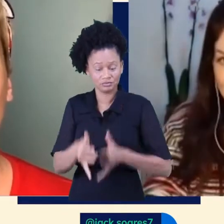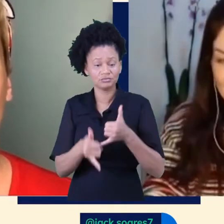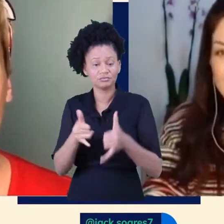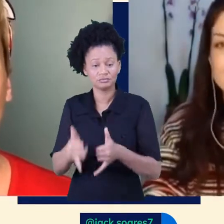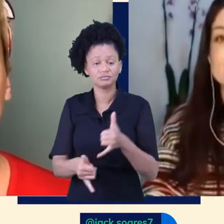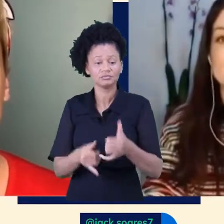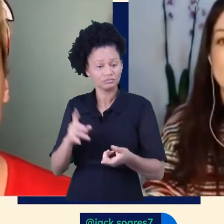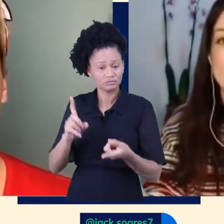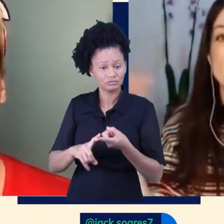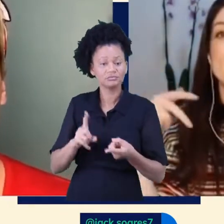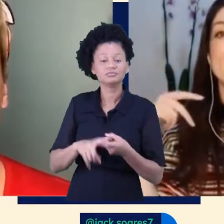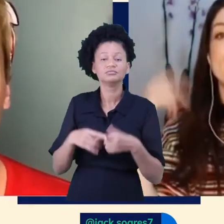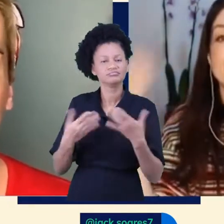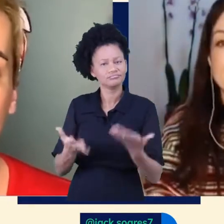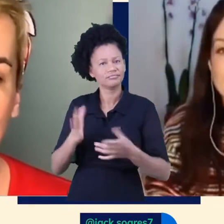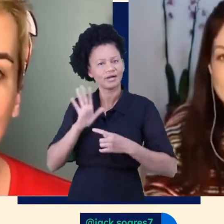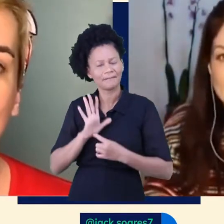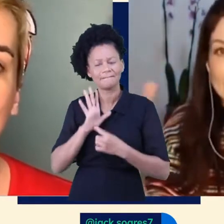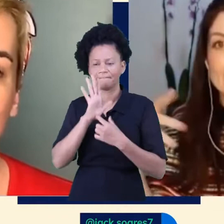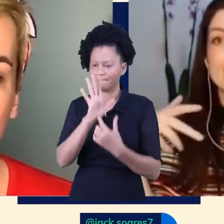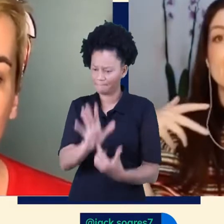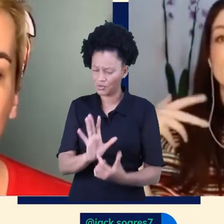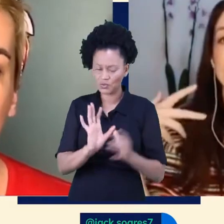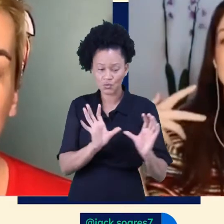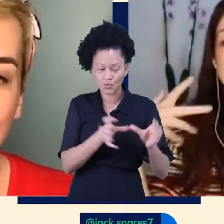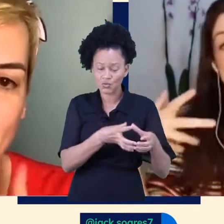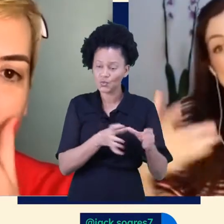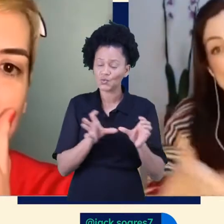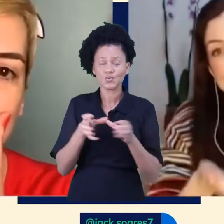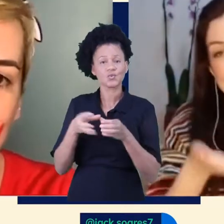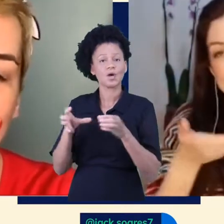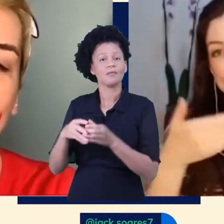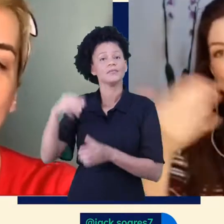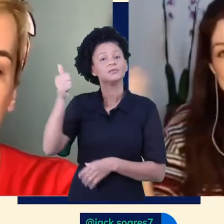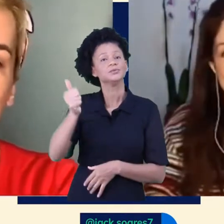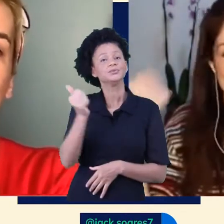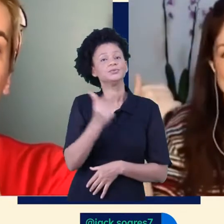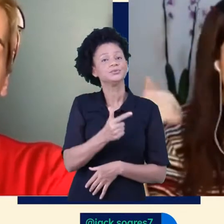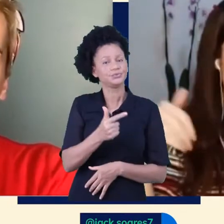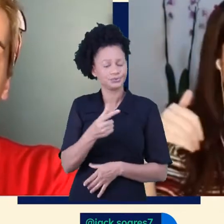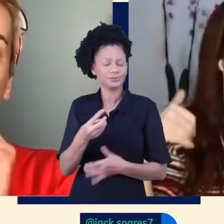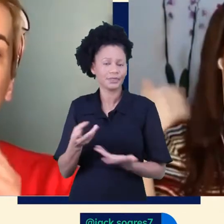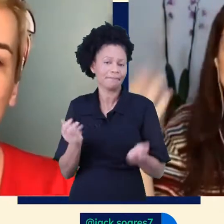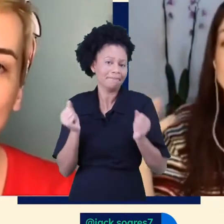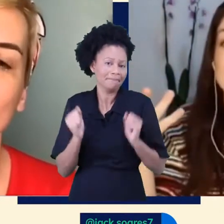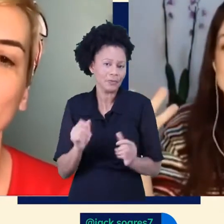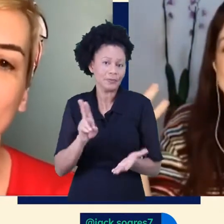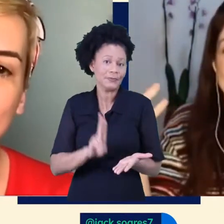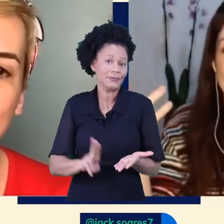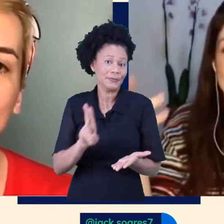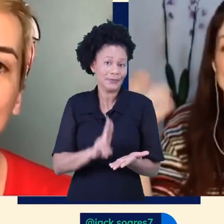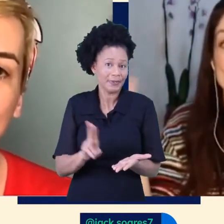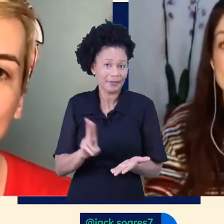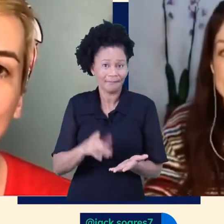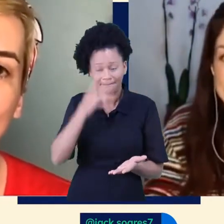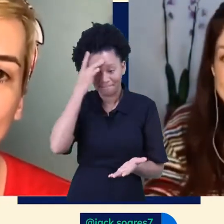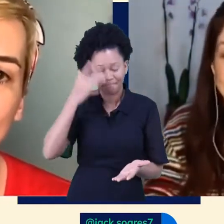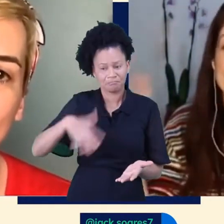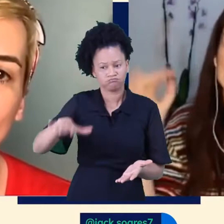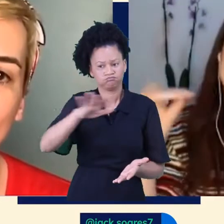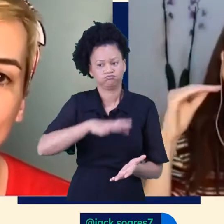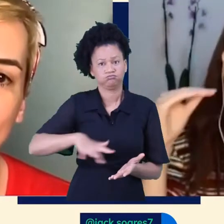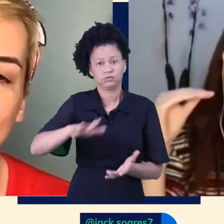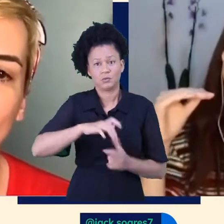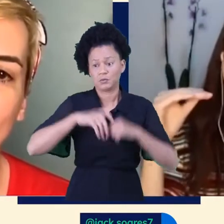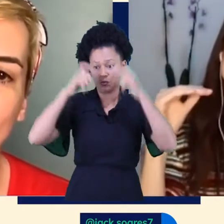mostrar a classe, né? A hierarquia, quem podia usar salto eram pessoas da realeza, né? Da nobreza.